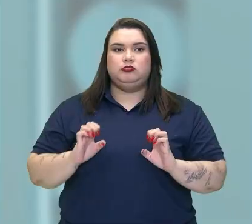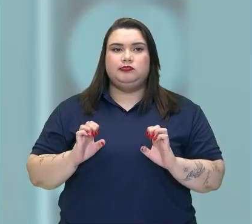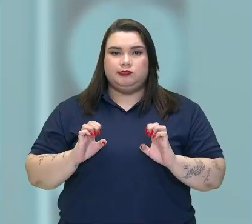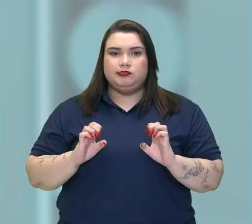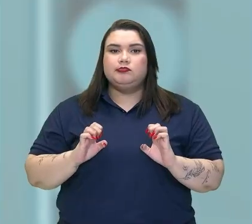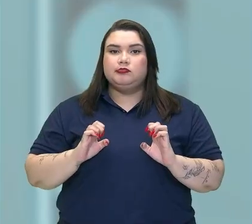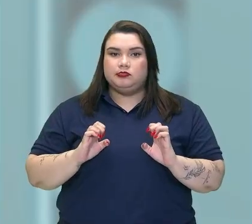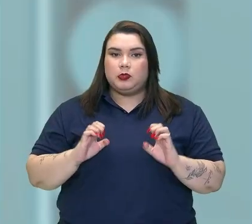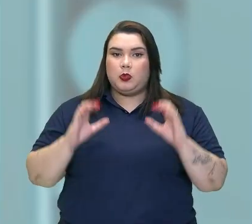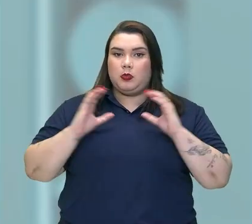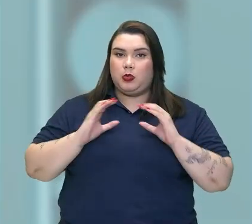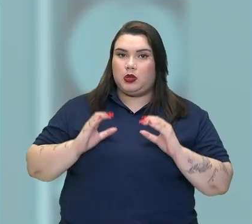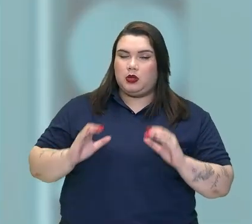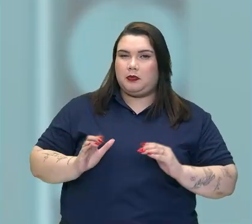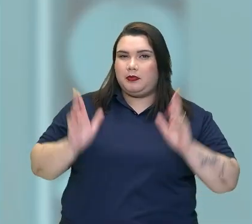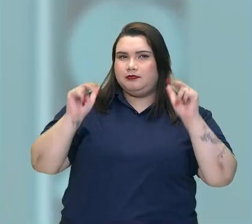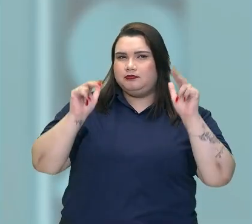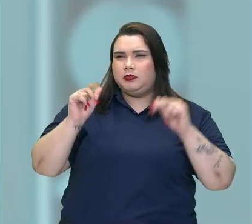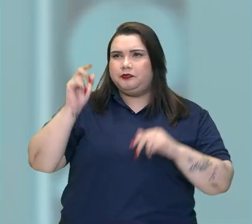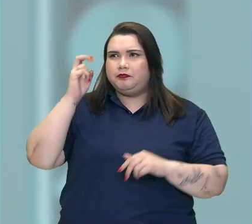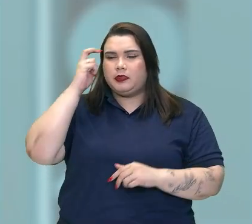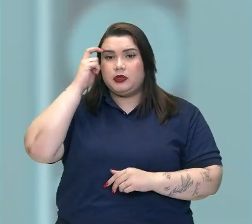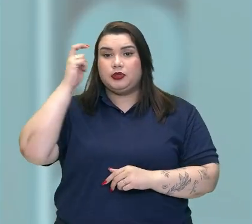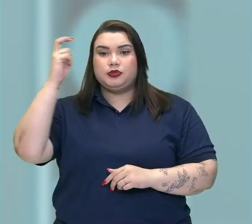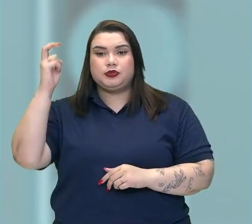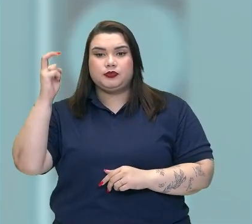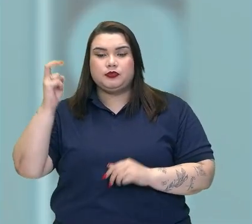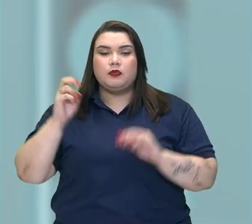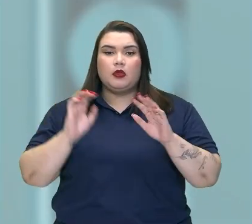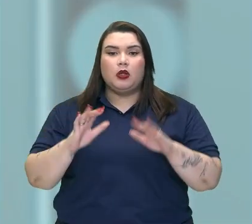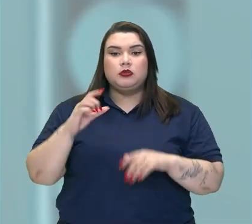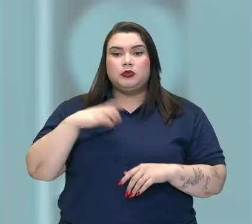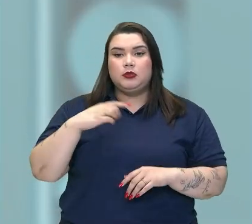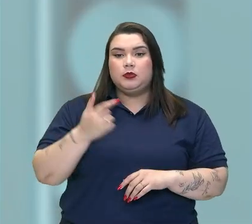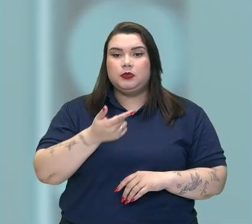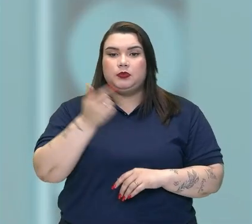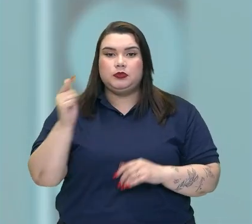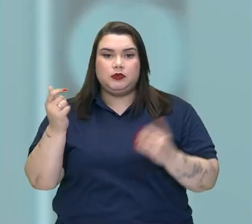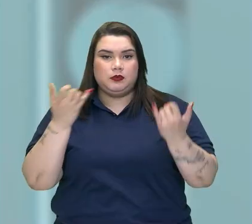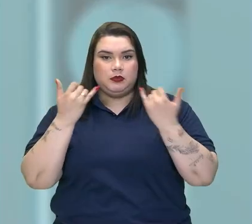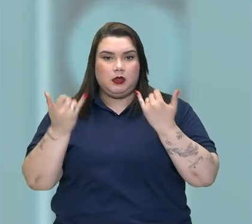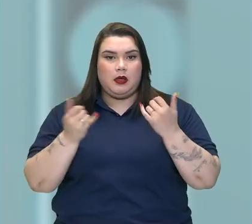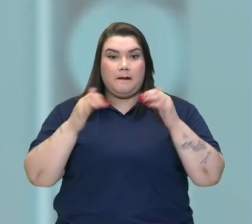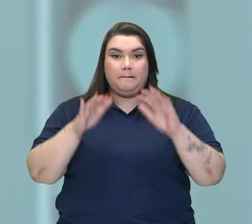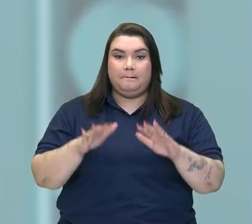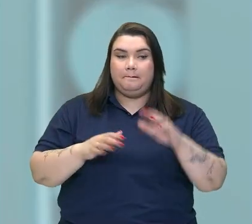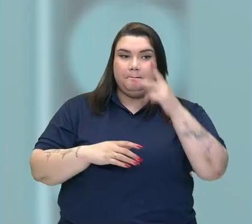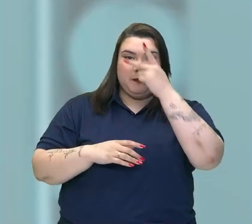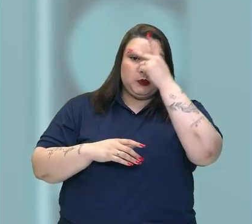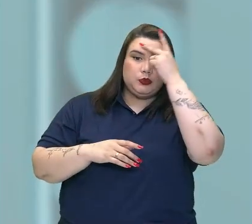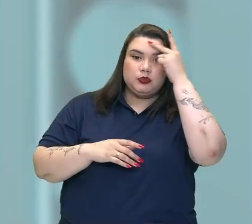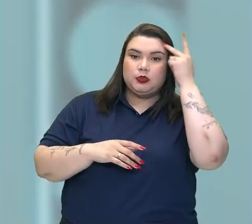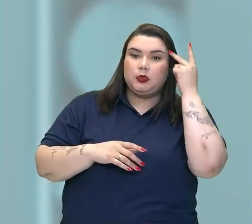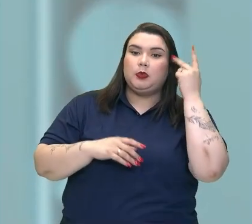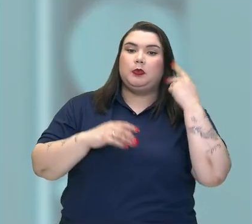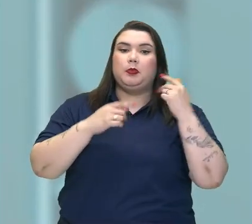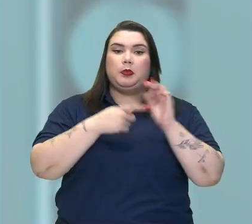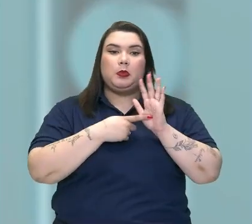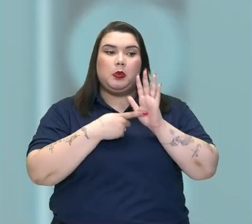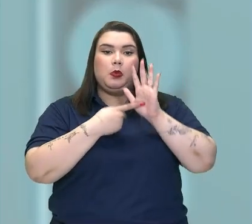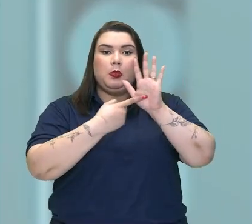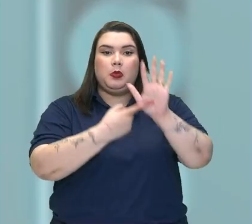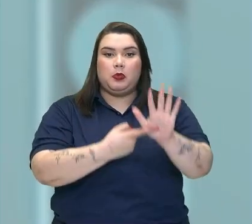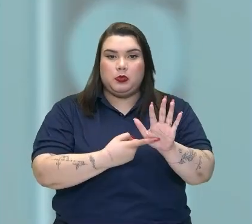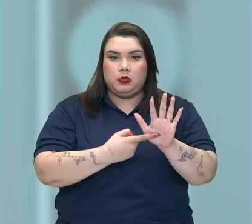pensada, entre aspas. E aí existe uma outra crítica também. Não é porque as pessoas apresentam